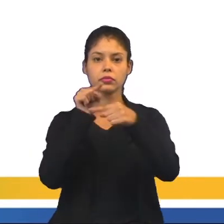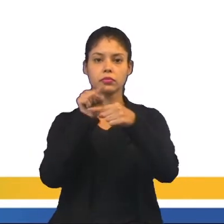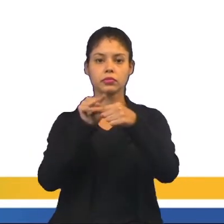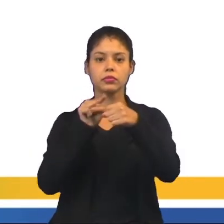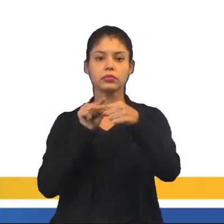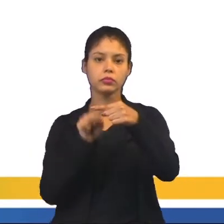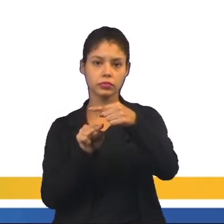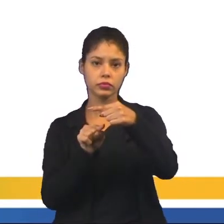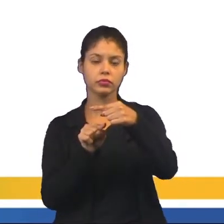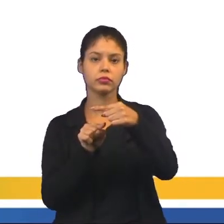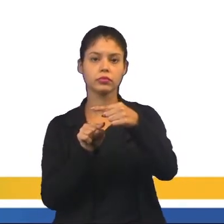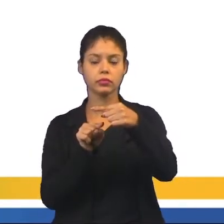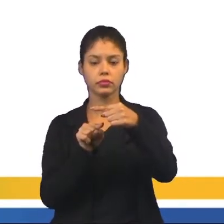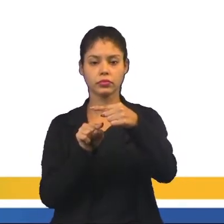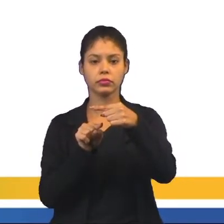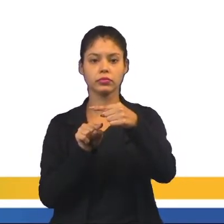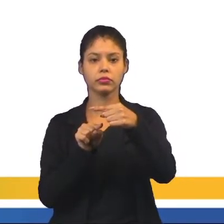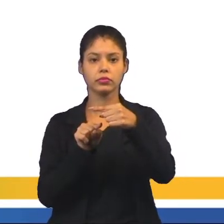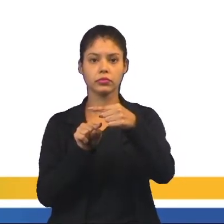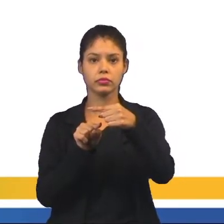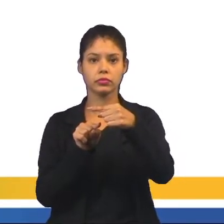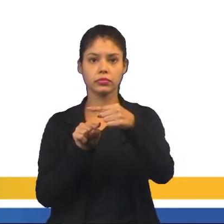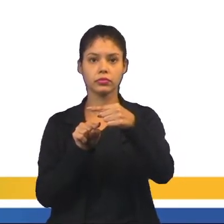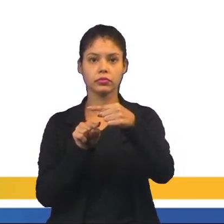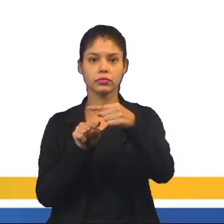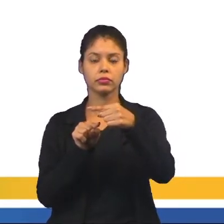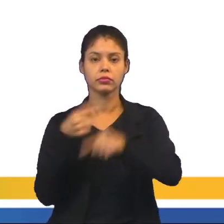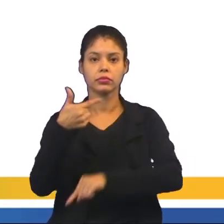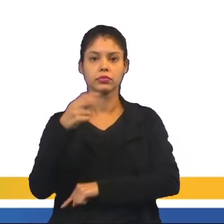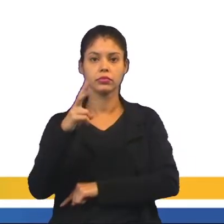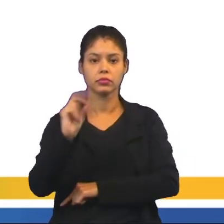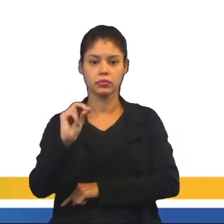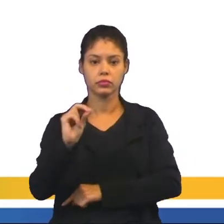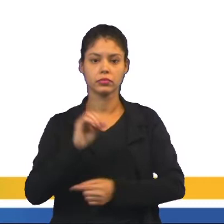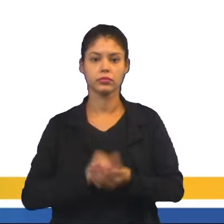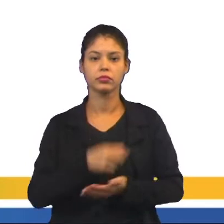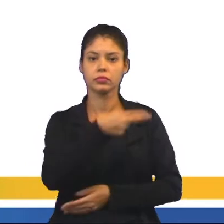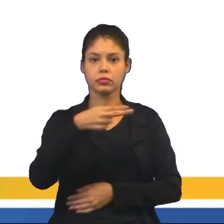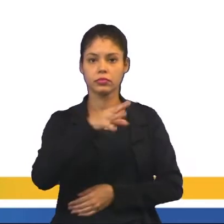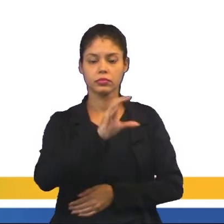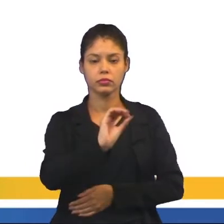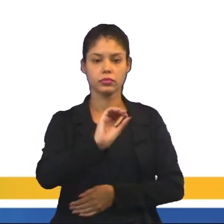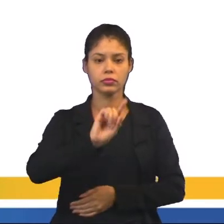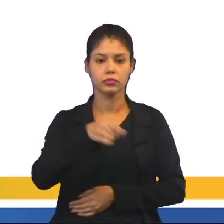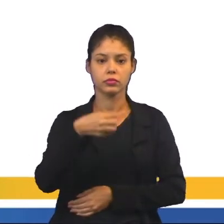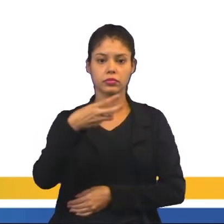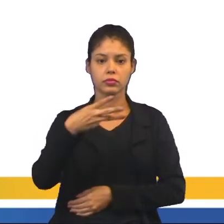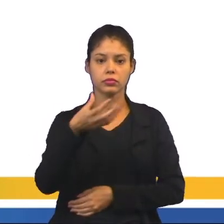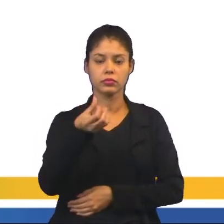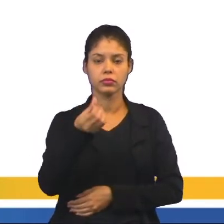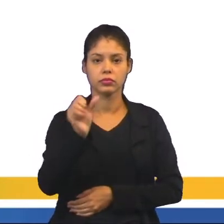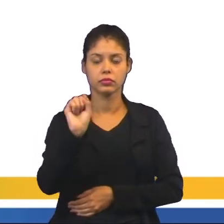votos, não foi isso? Então eu ponho 92 dividido para 250, que é igual a